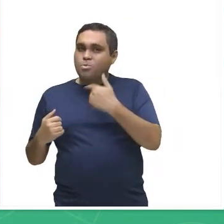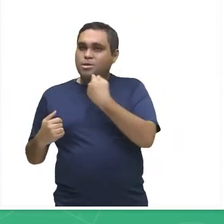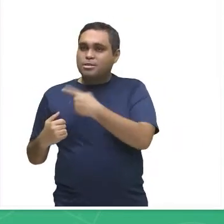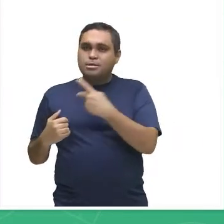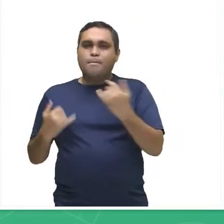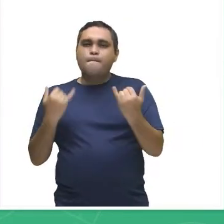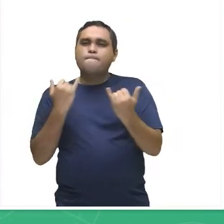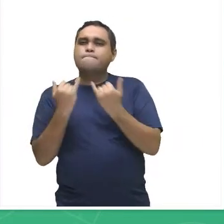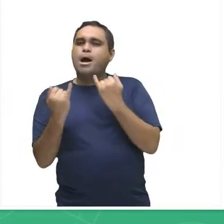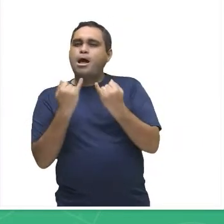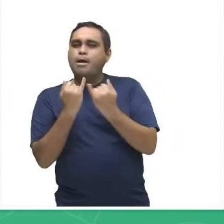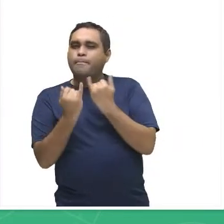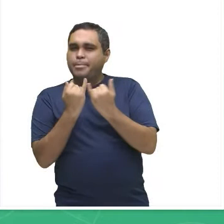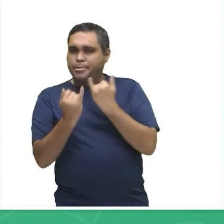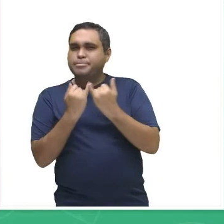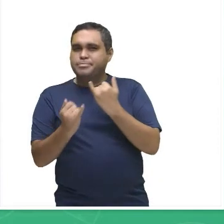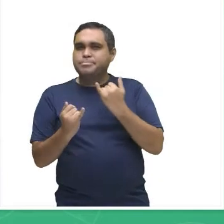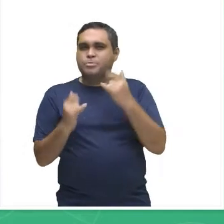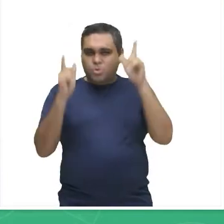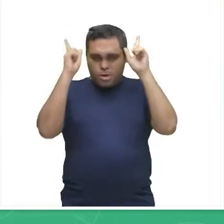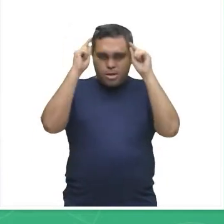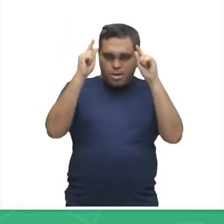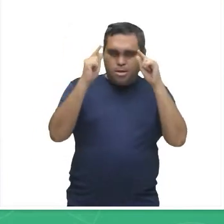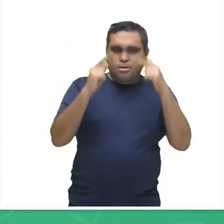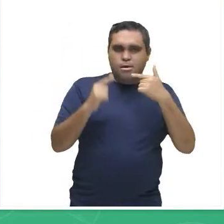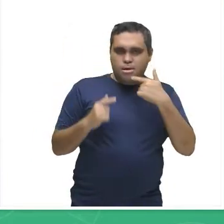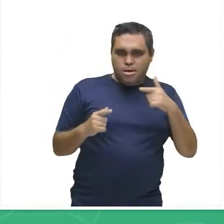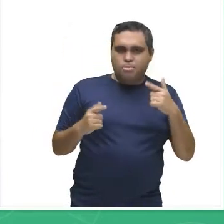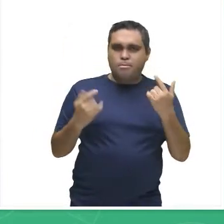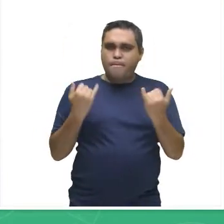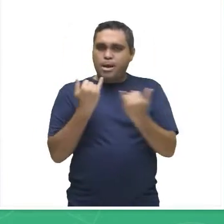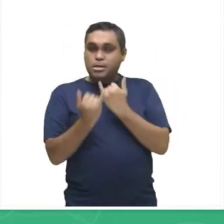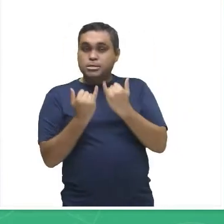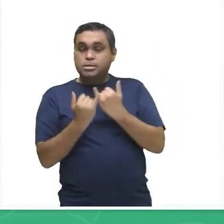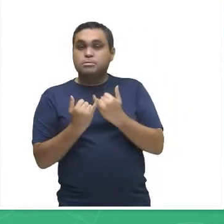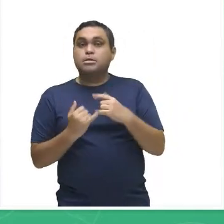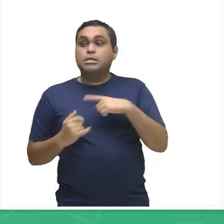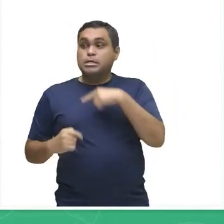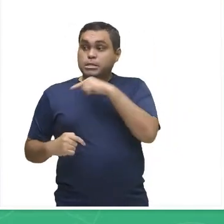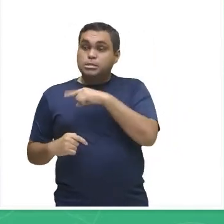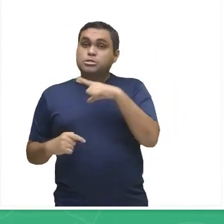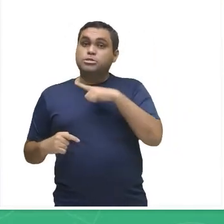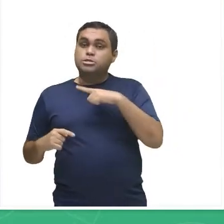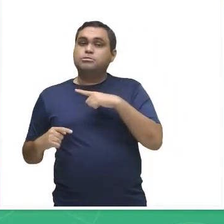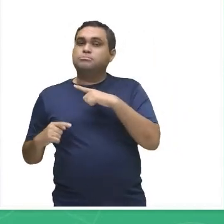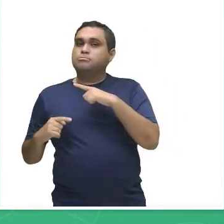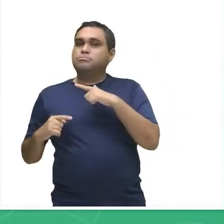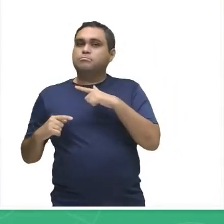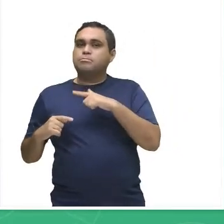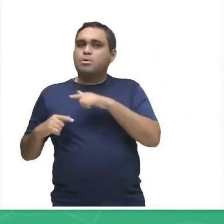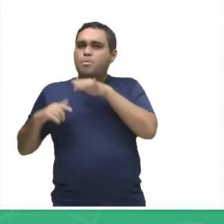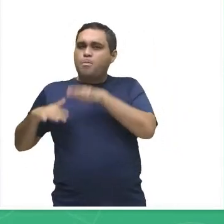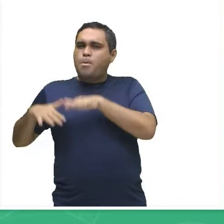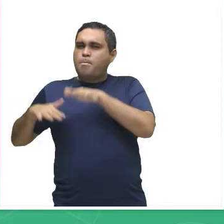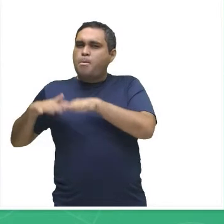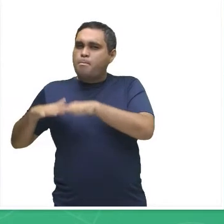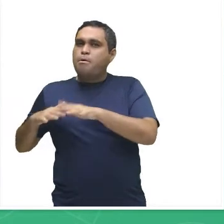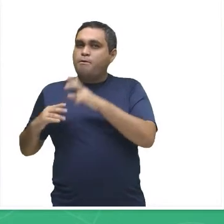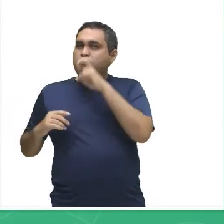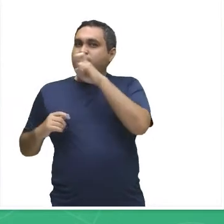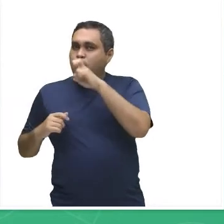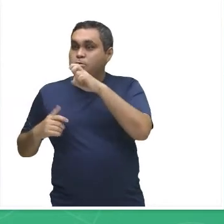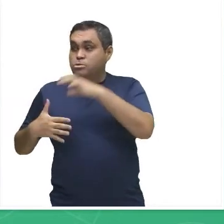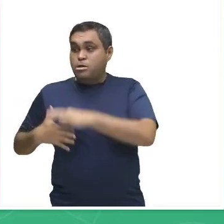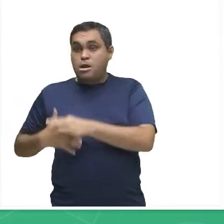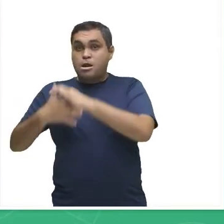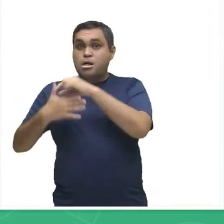língua semelhante aos gregos e eles têm um exército forte, liderado por Filipe II. O rei Filipe